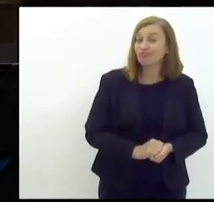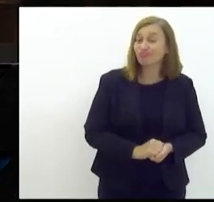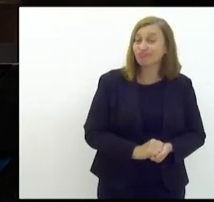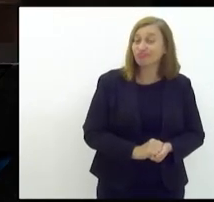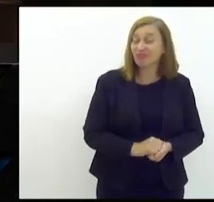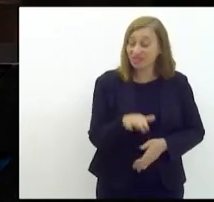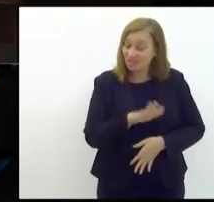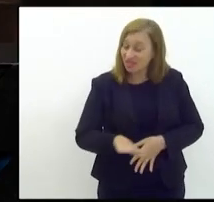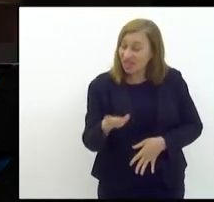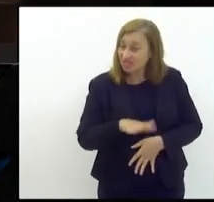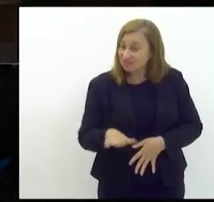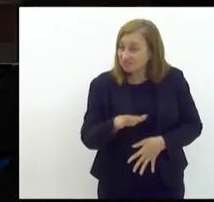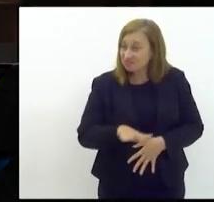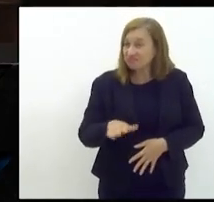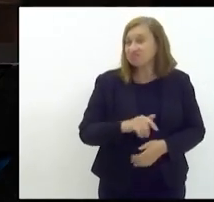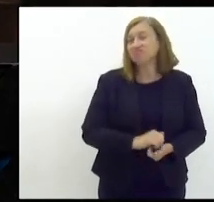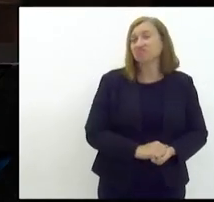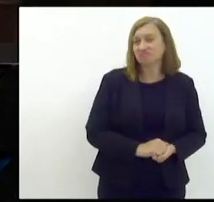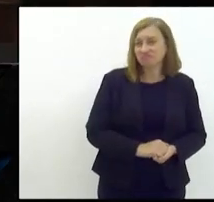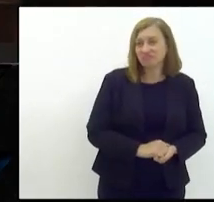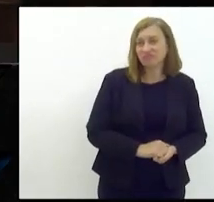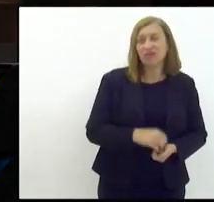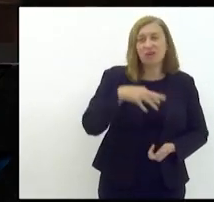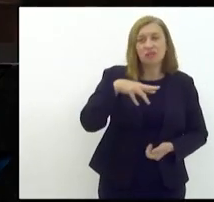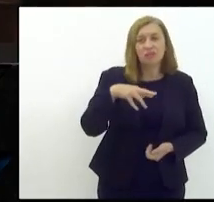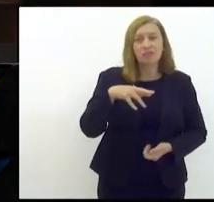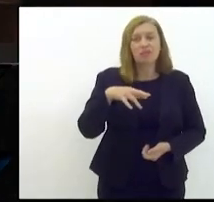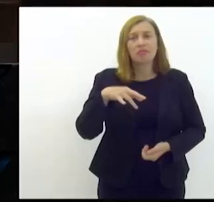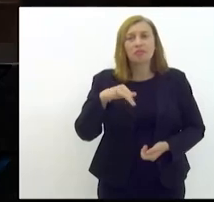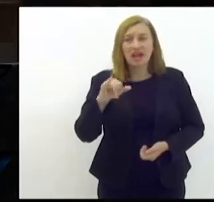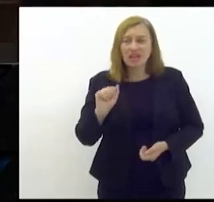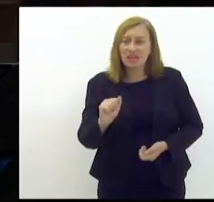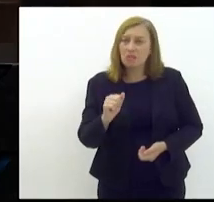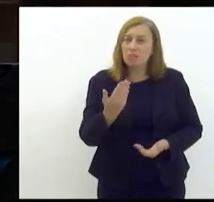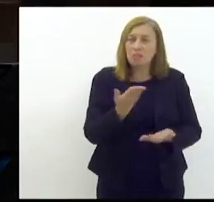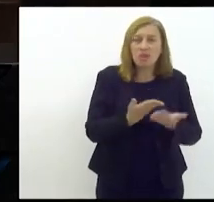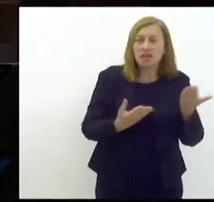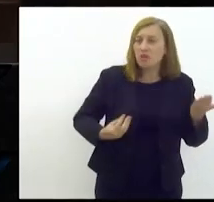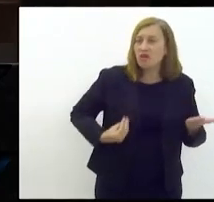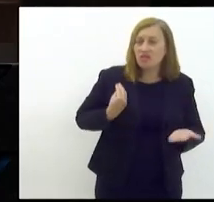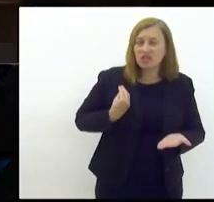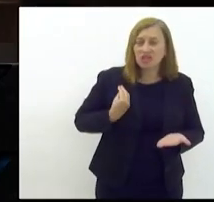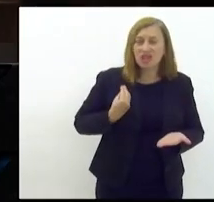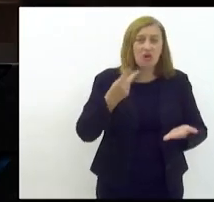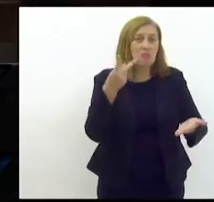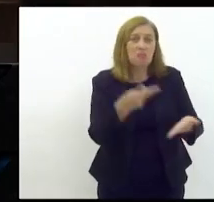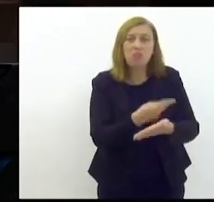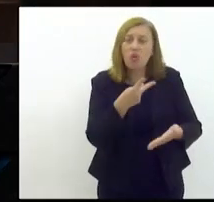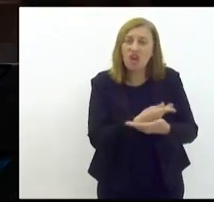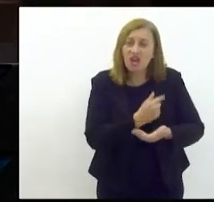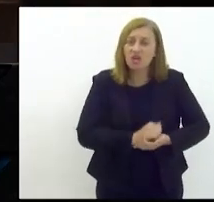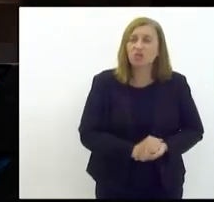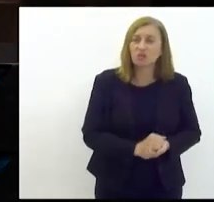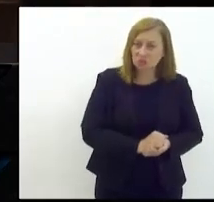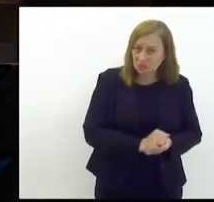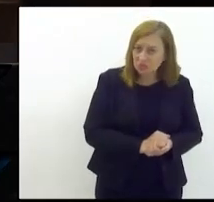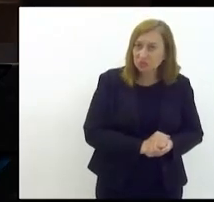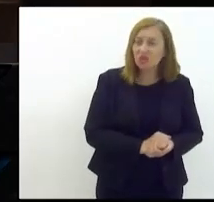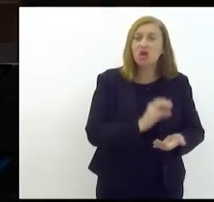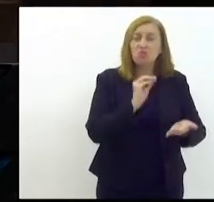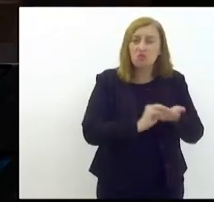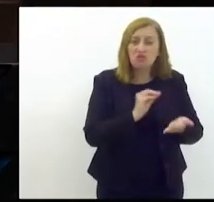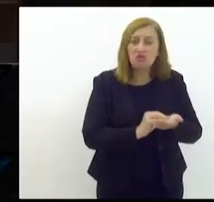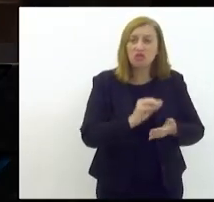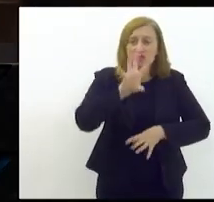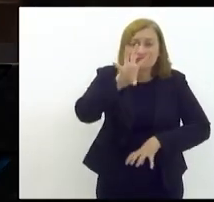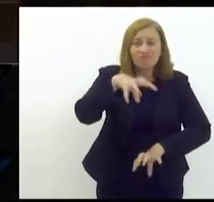dessa criança da Maria isso perdeu sua vida o negligência por descaso por falta